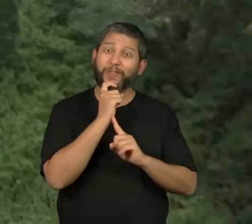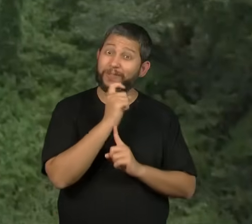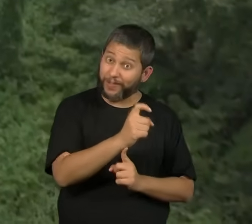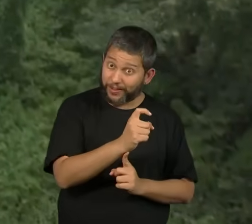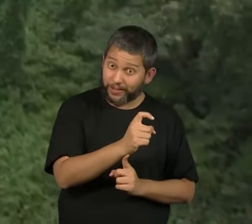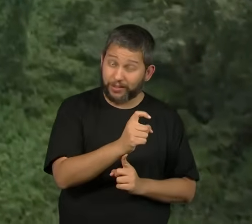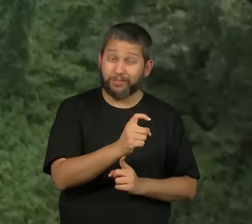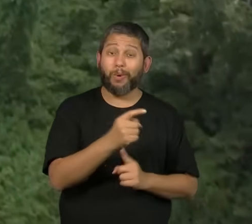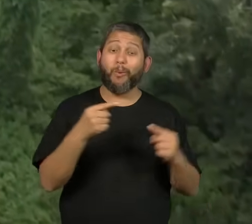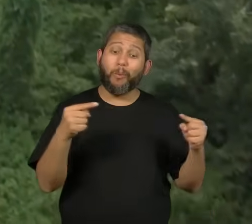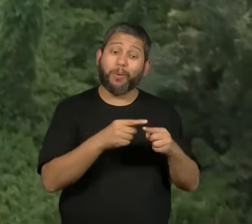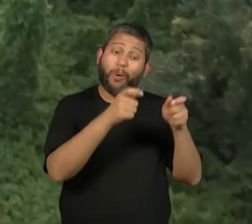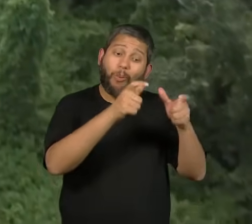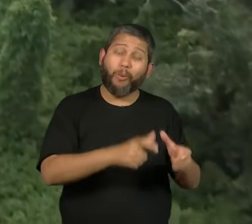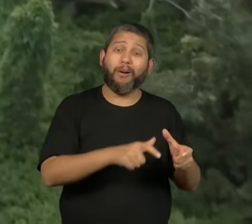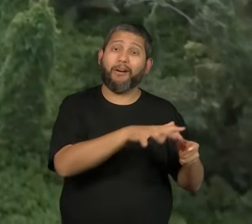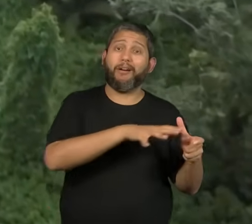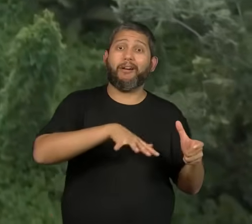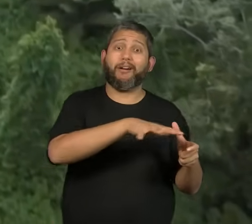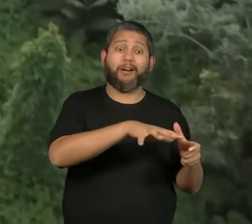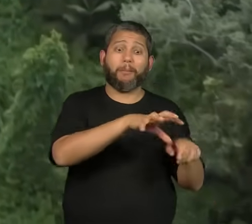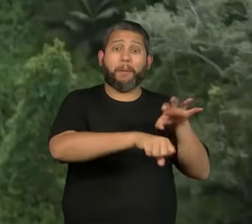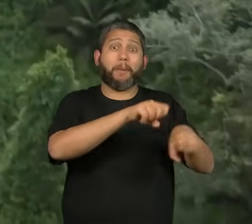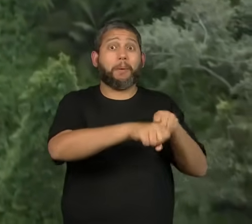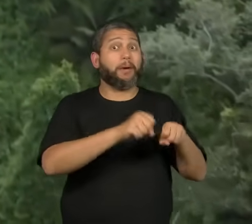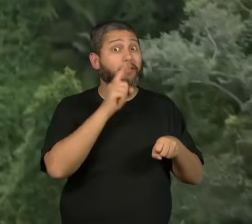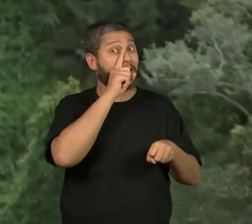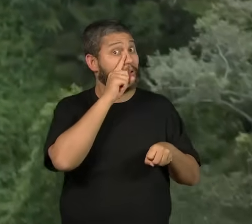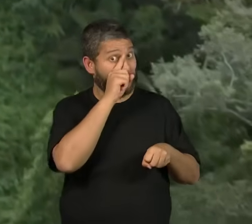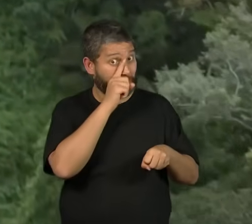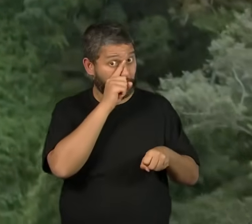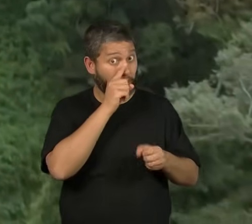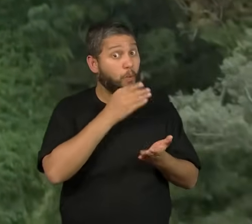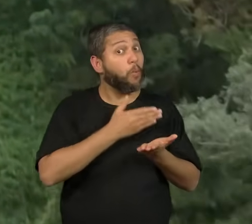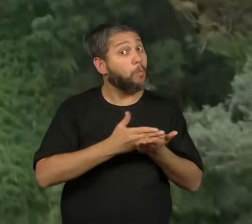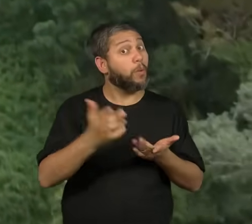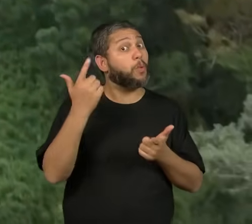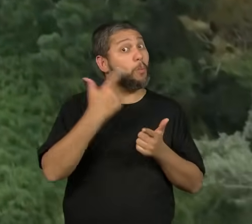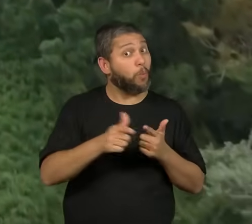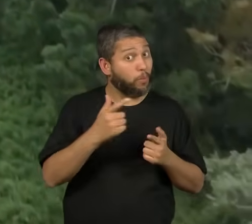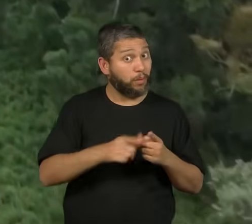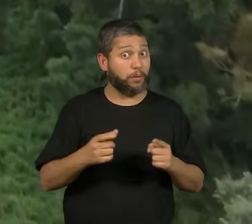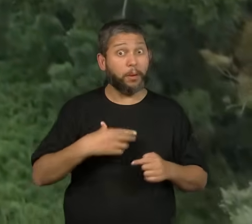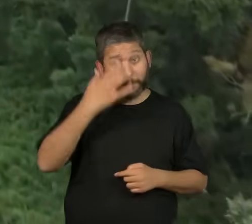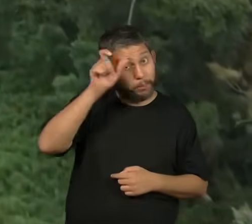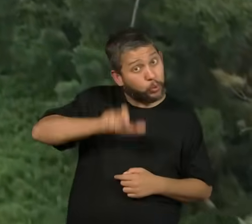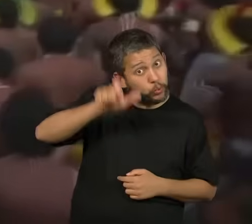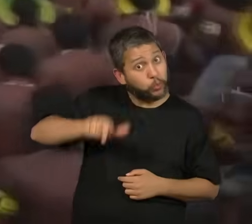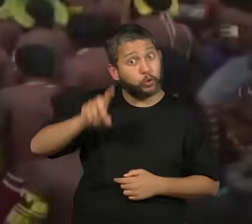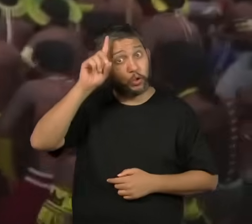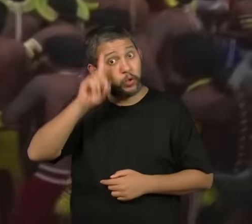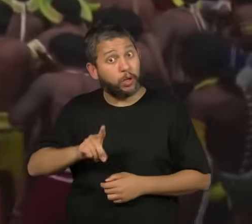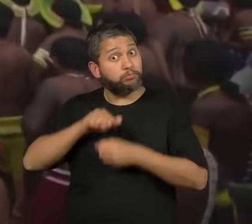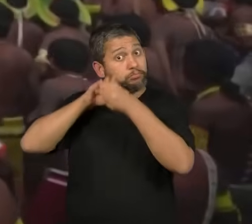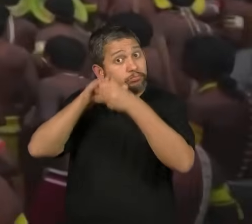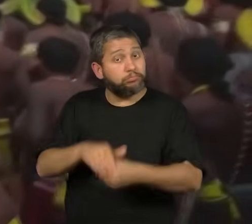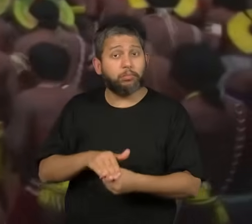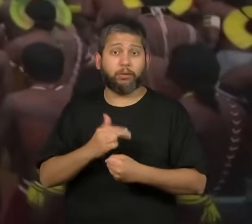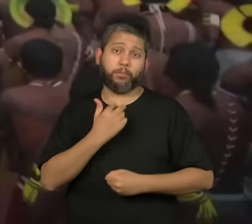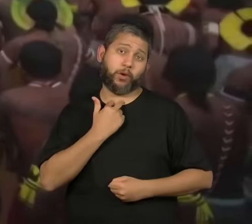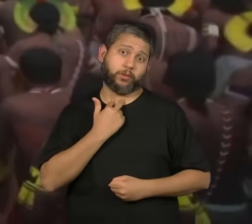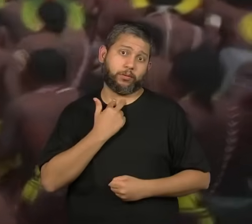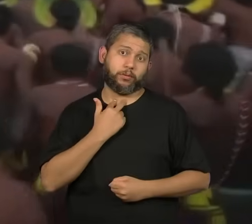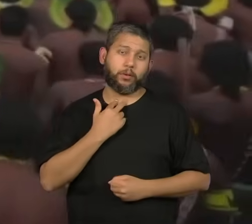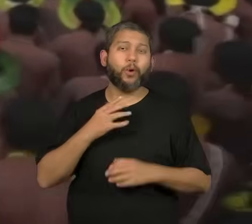estão nessas áreas. Segundo ele, isso pode gerar uma nova onda de violações de direitos. Os povos